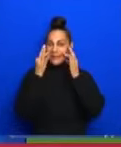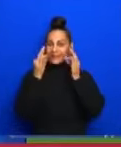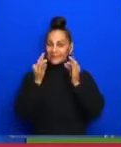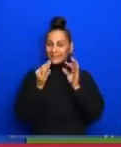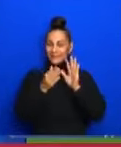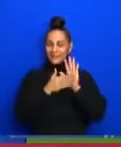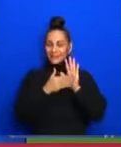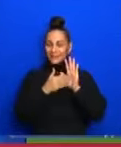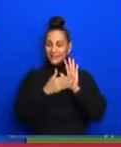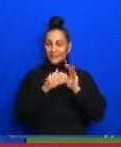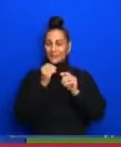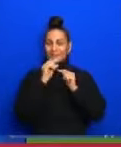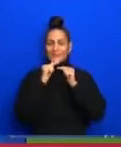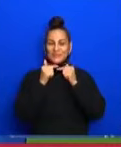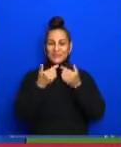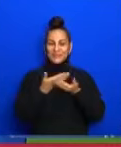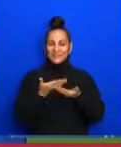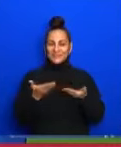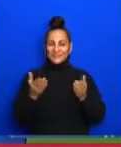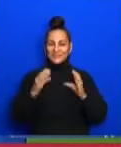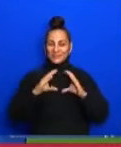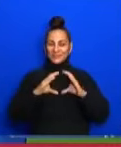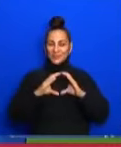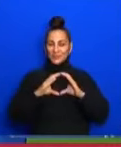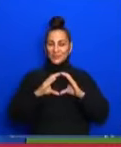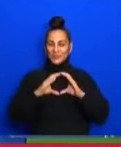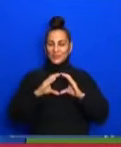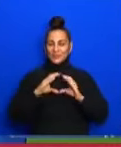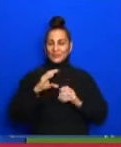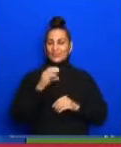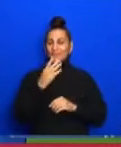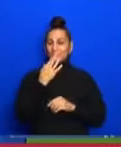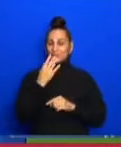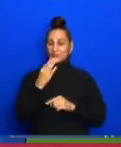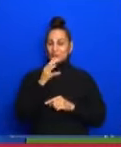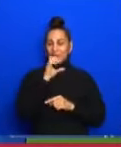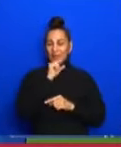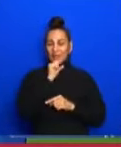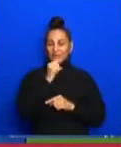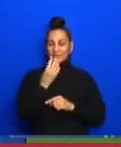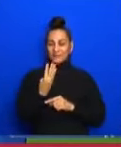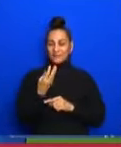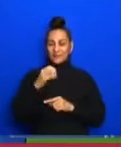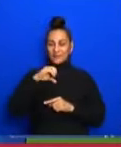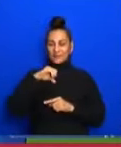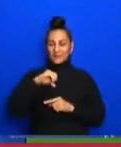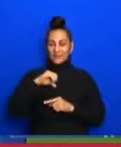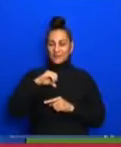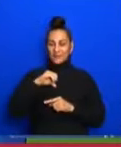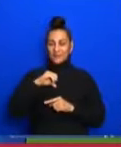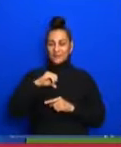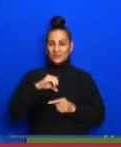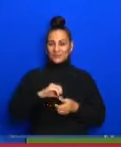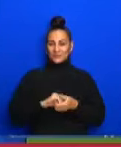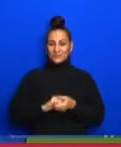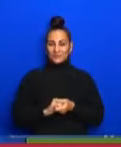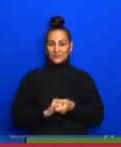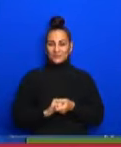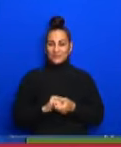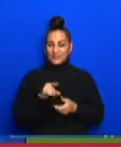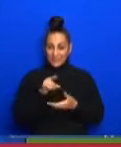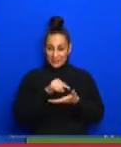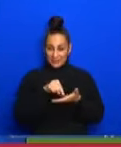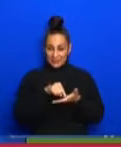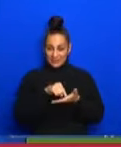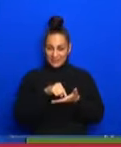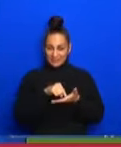olho na sua aposta e boa sorte. Bola laranja, 49. Laranja, número 49. E